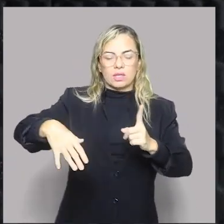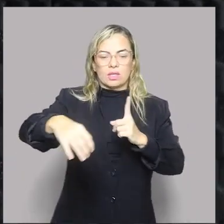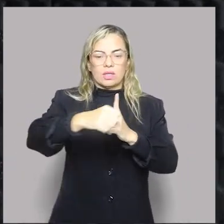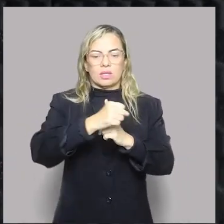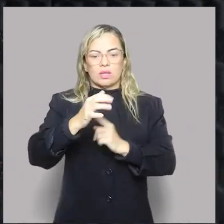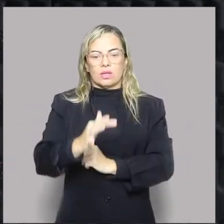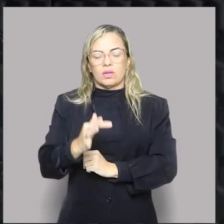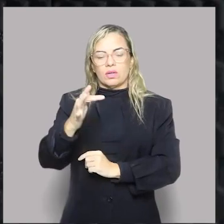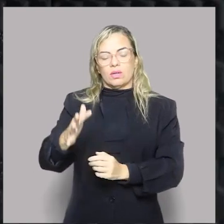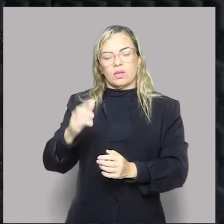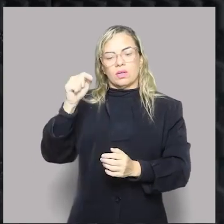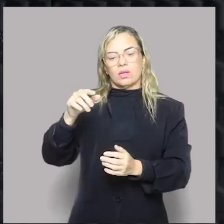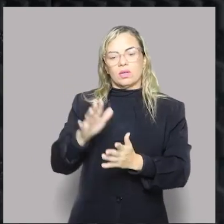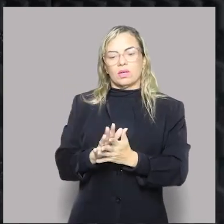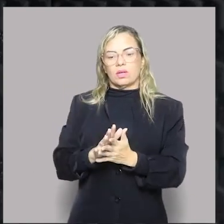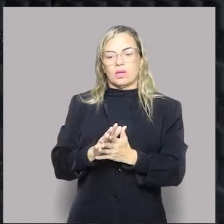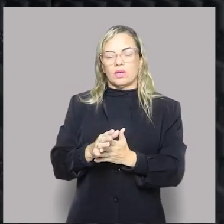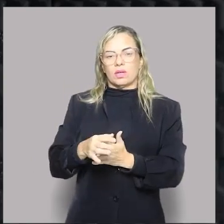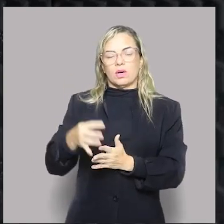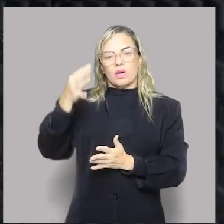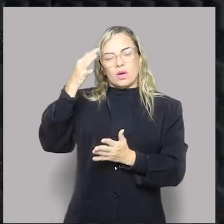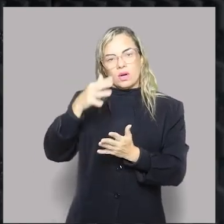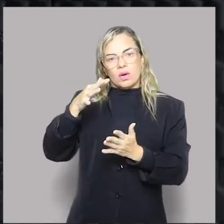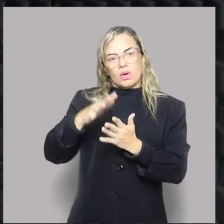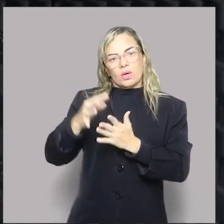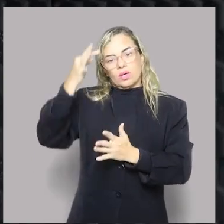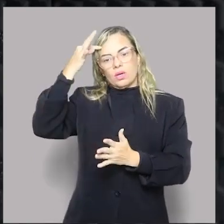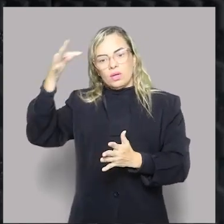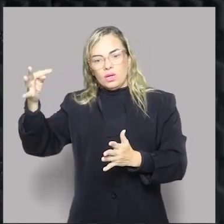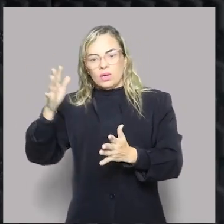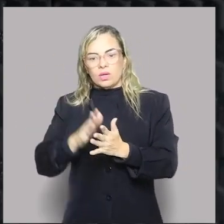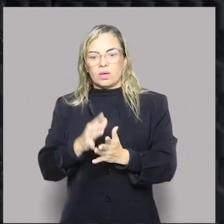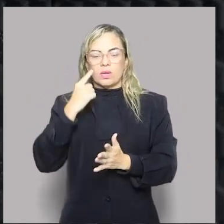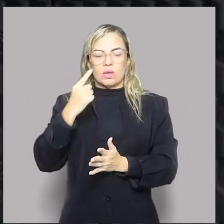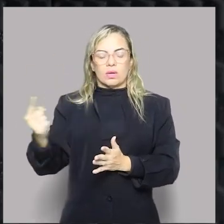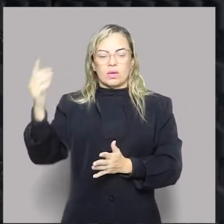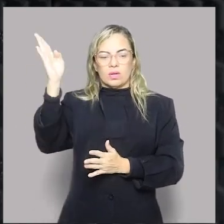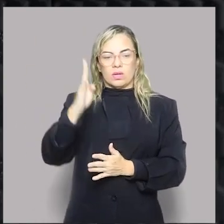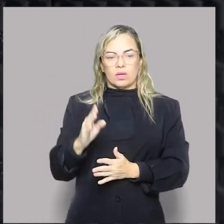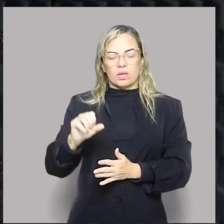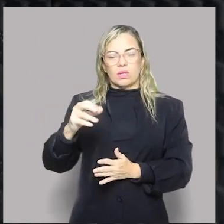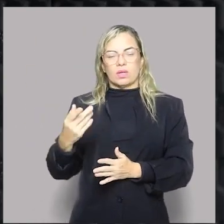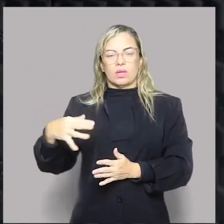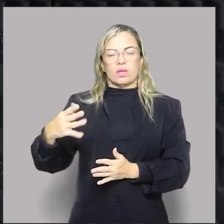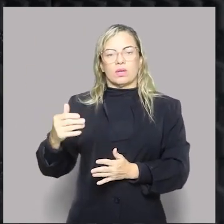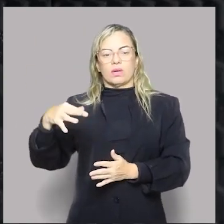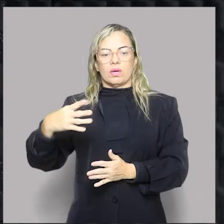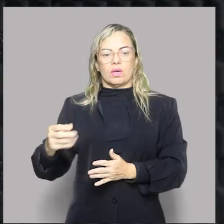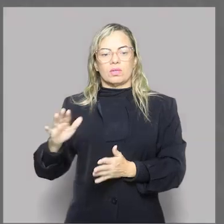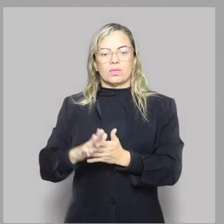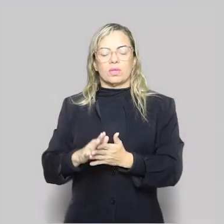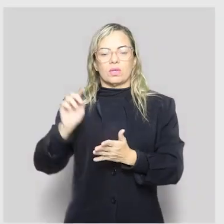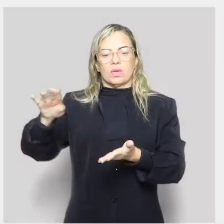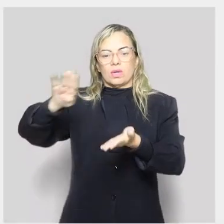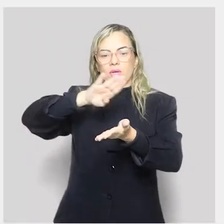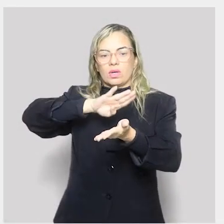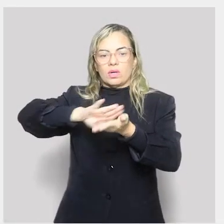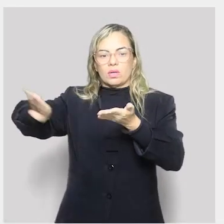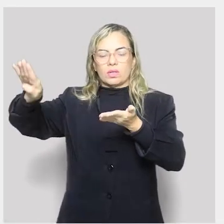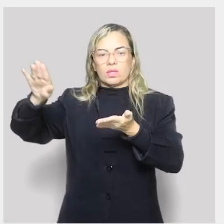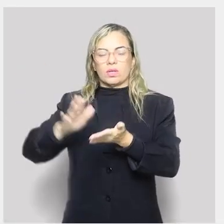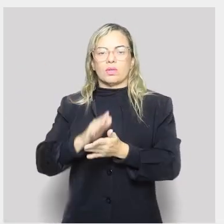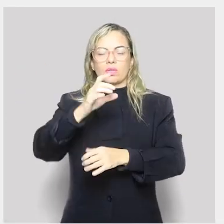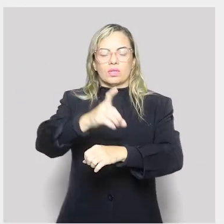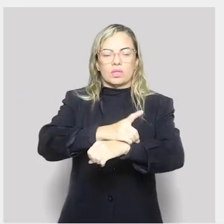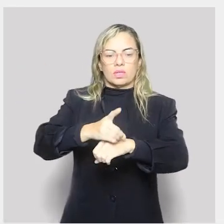consequência? Obstáculos para que isso consiga ser democrático, né? E aí eu trouxe aqui para vocês a primeira parte, trouxe